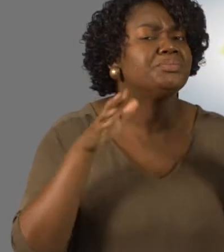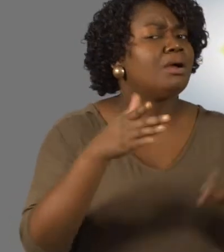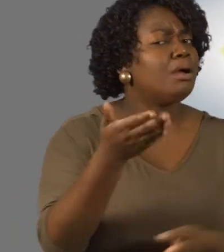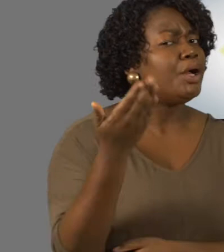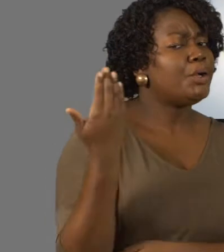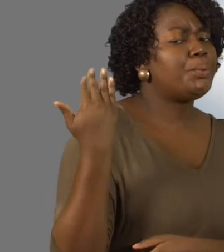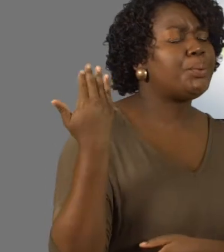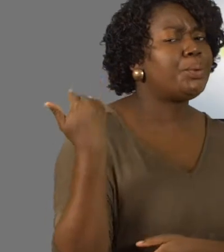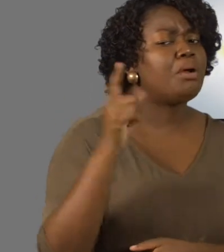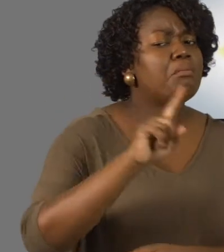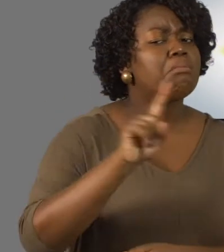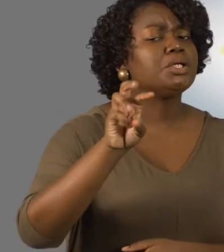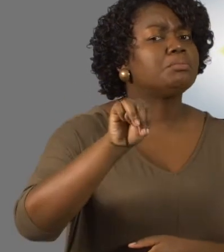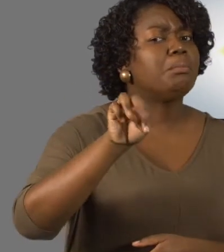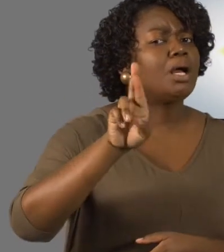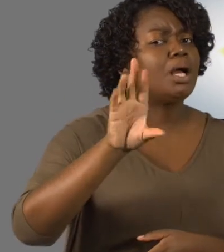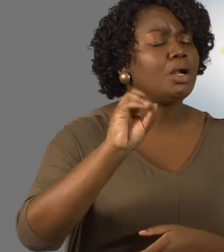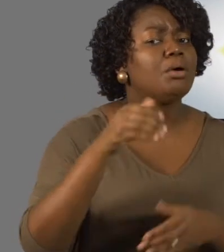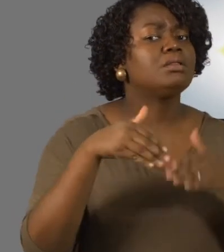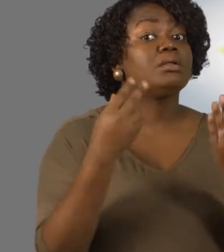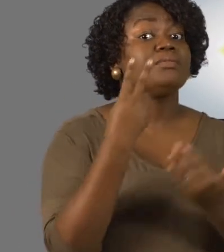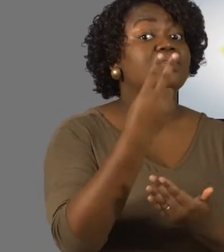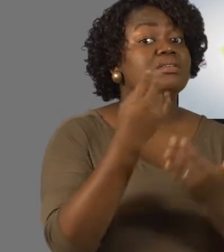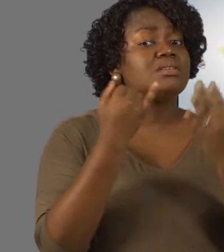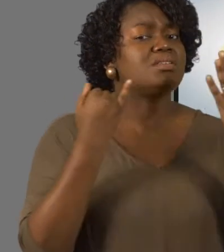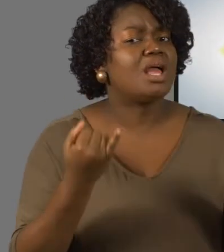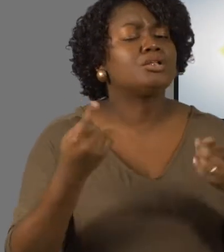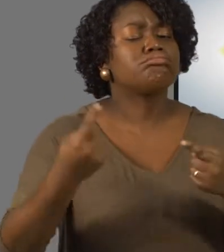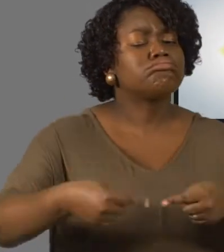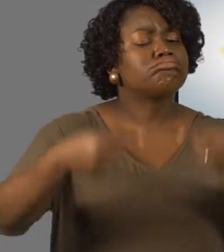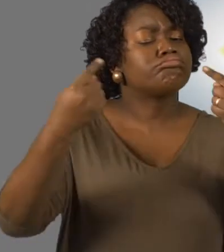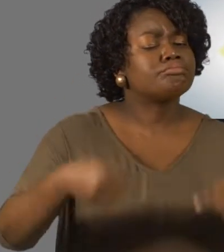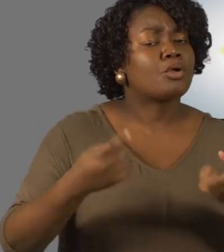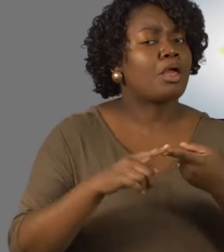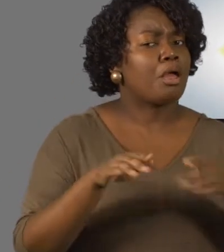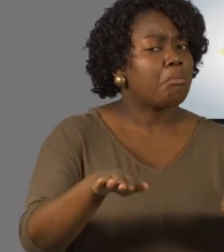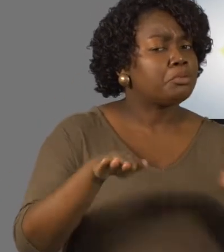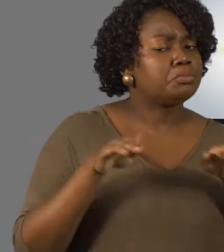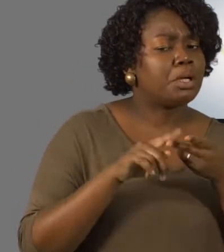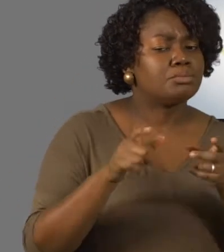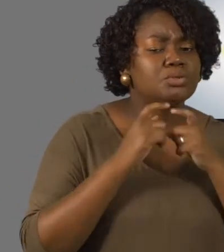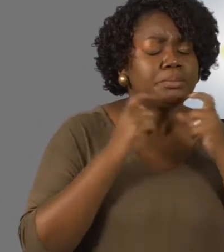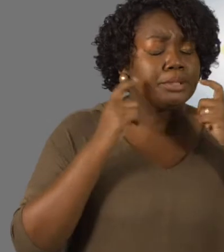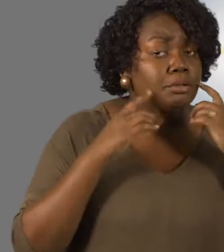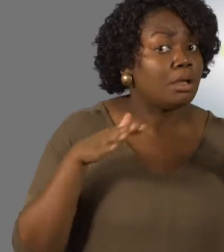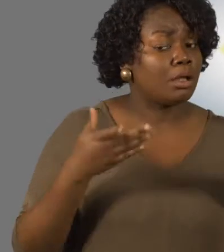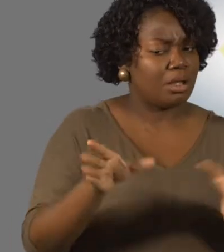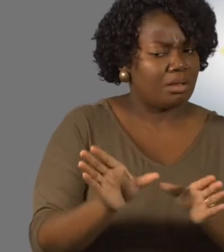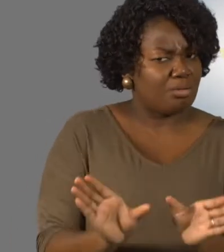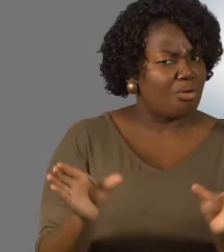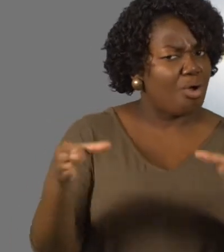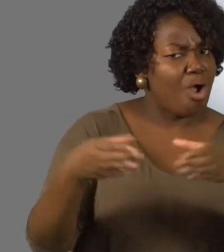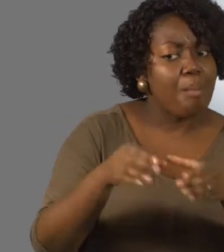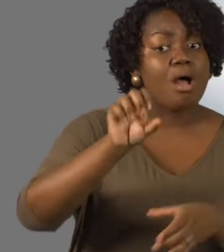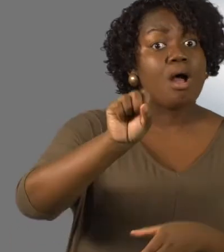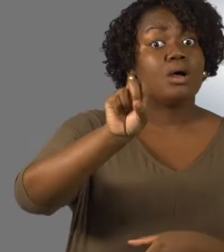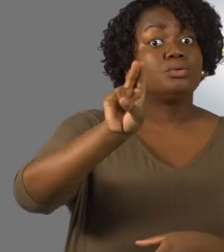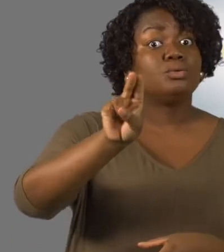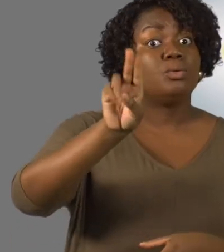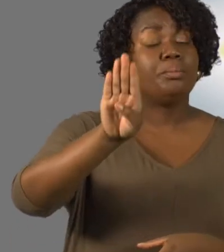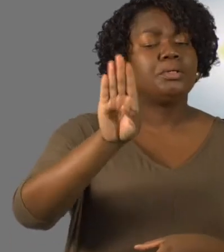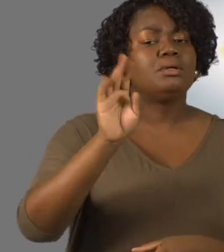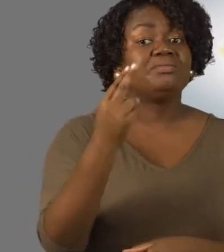Bruno, está em Moçambique desde o jogo entre as seleções de Sub-23 do Moçambique e do Zimbábue, a 26 de março